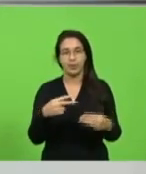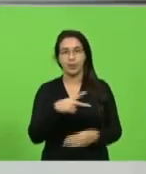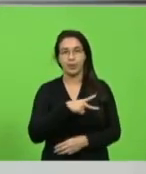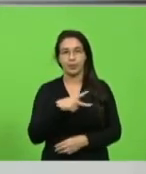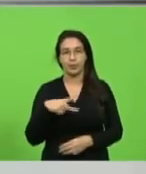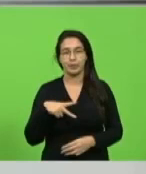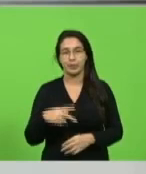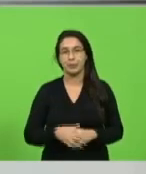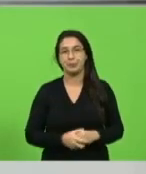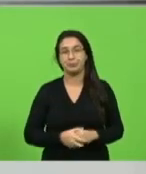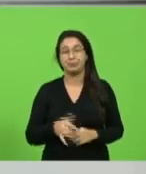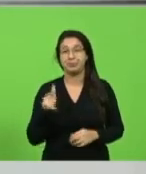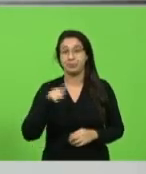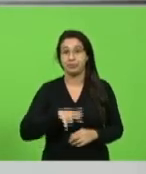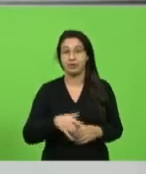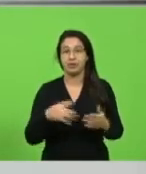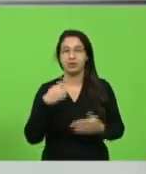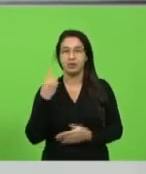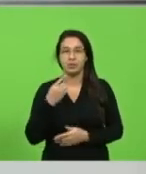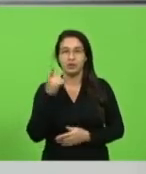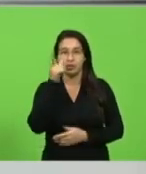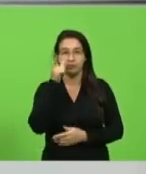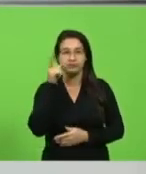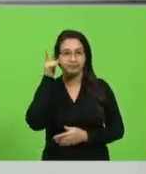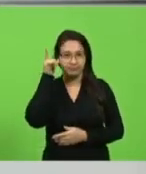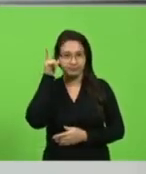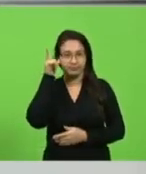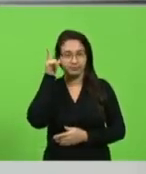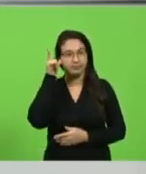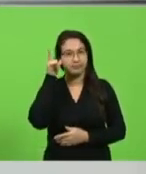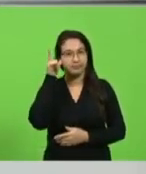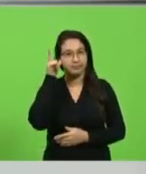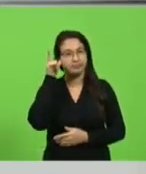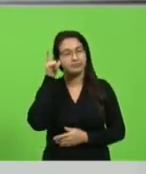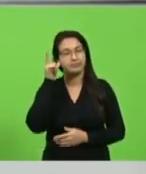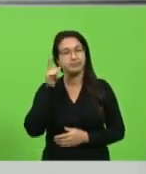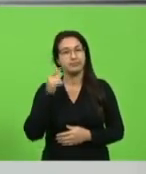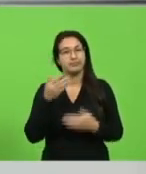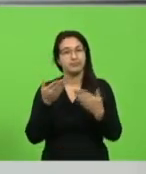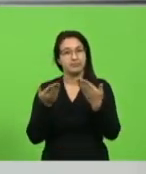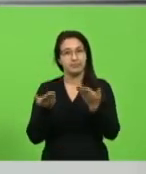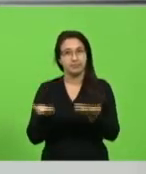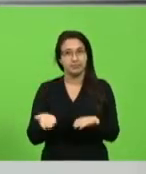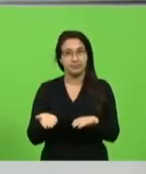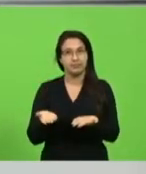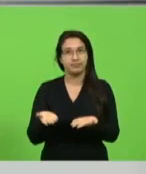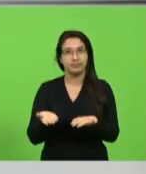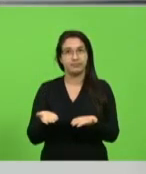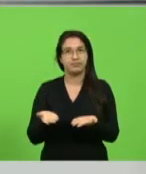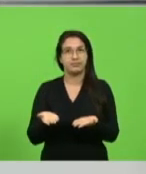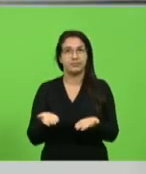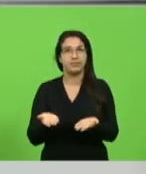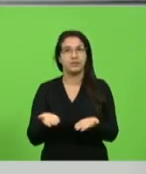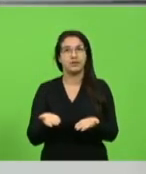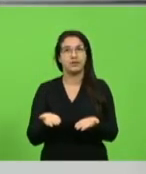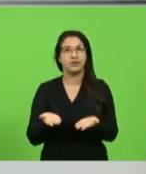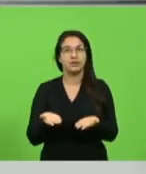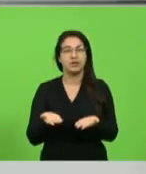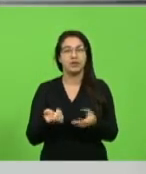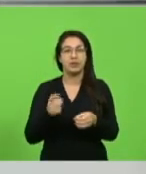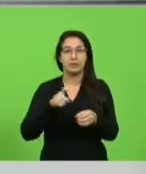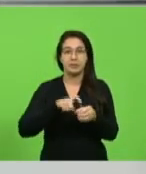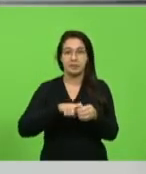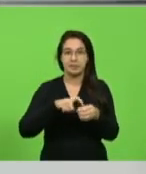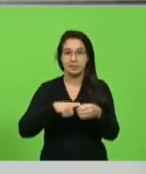por parte do deputado Laércio Schuster, Júnior, na qualidade e na condição de membro